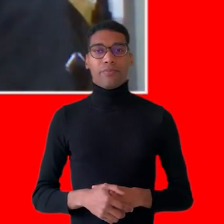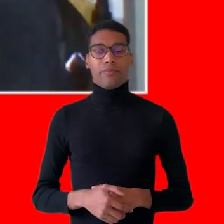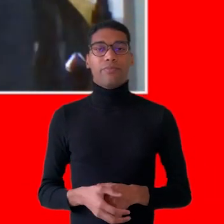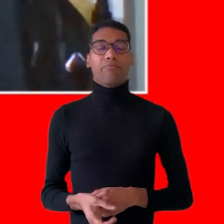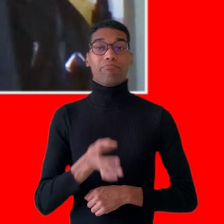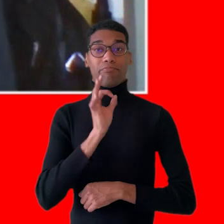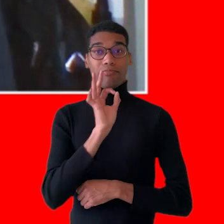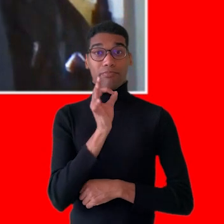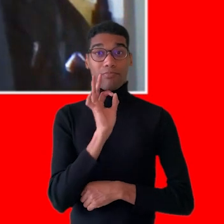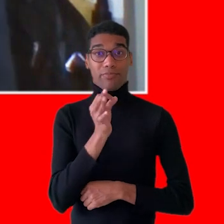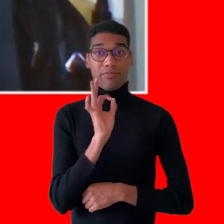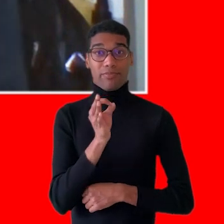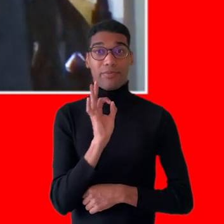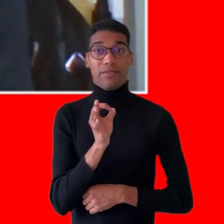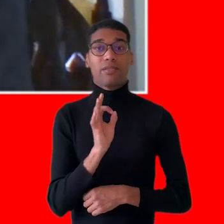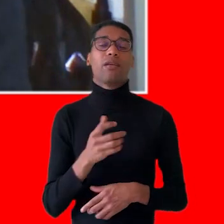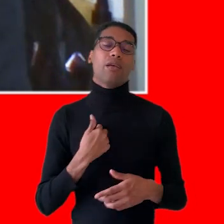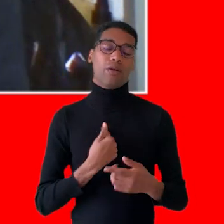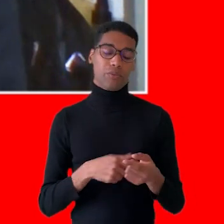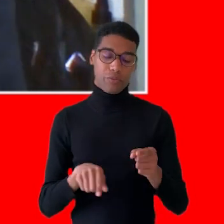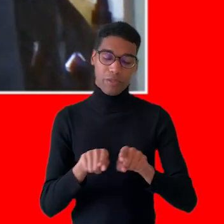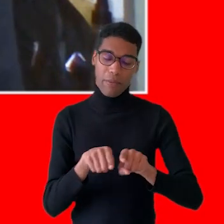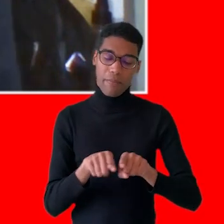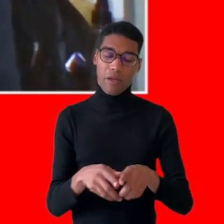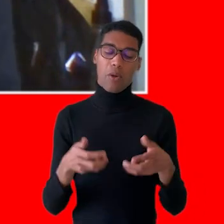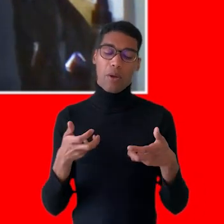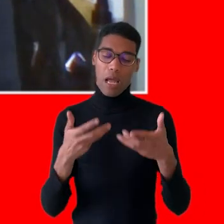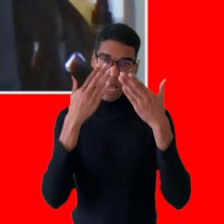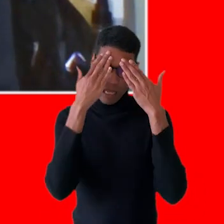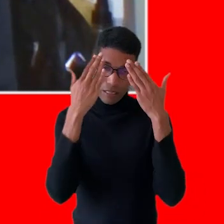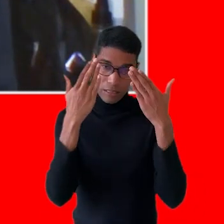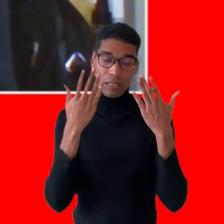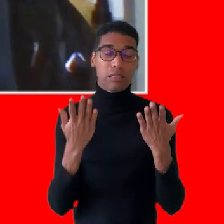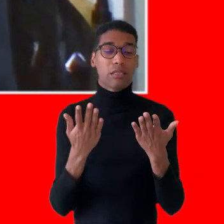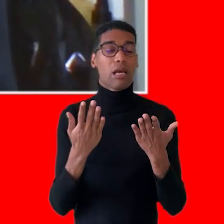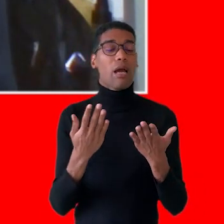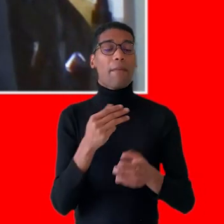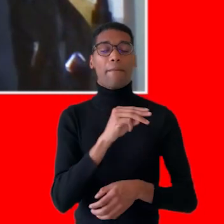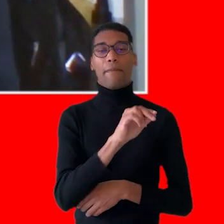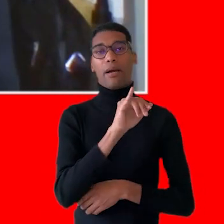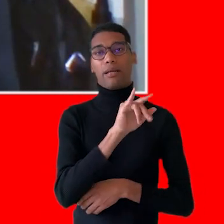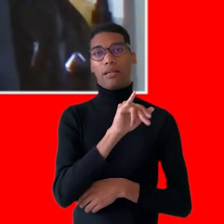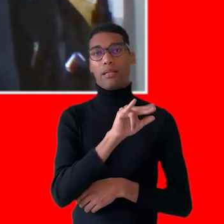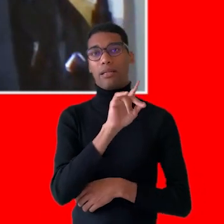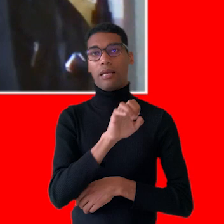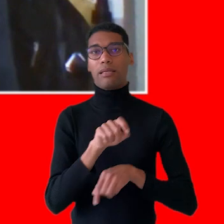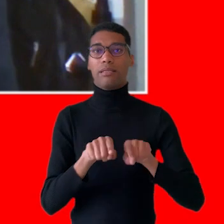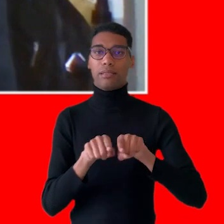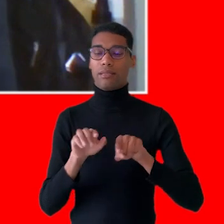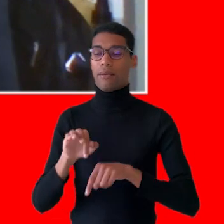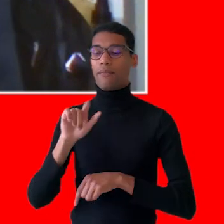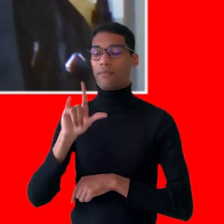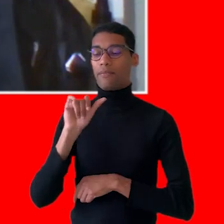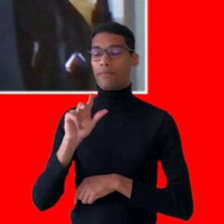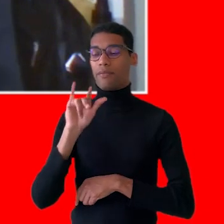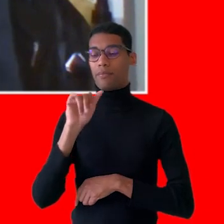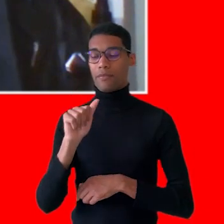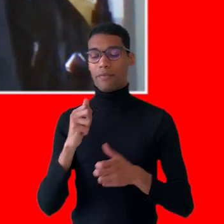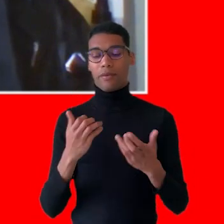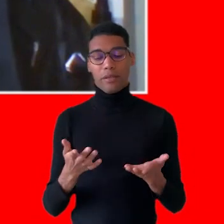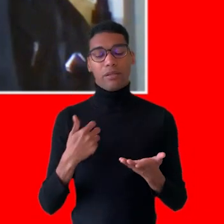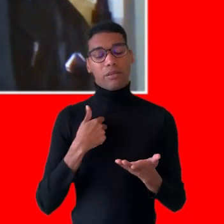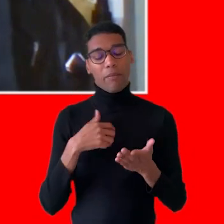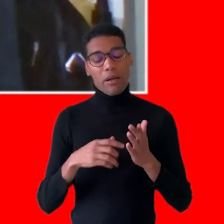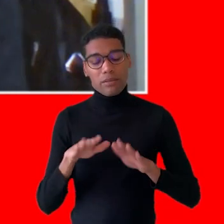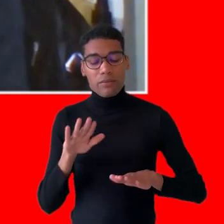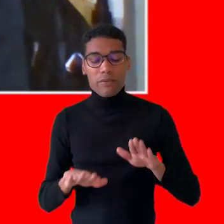Ah, sim. Então, eu também quero agradecer a Marileide, agradecer a Flávia. Eu